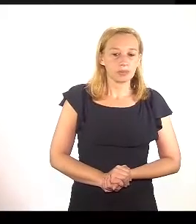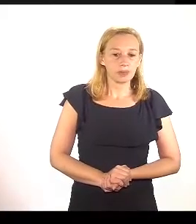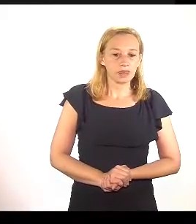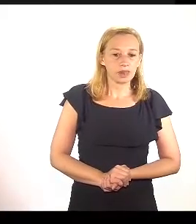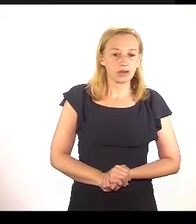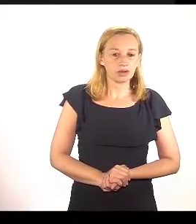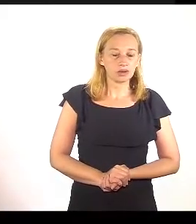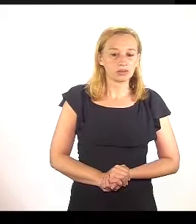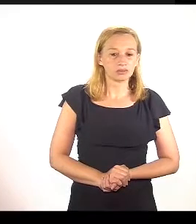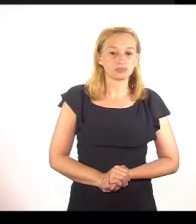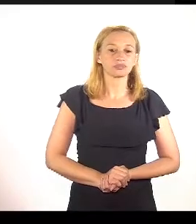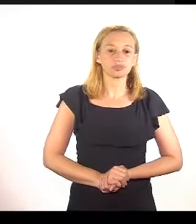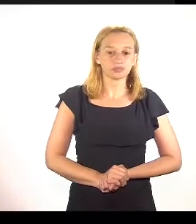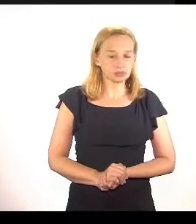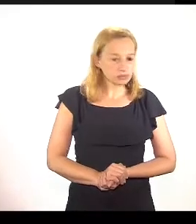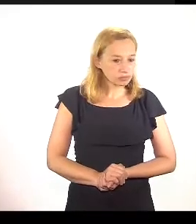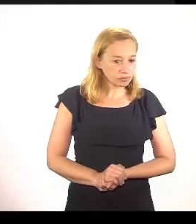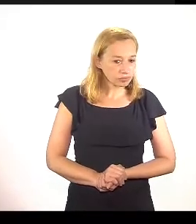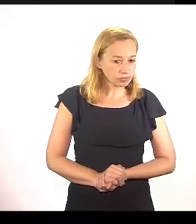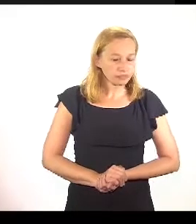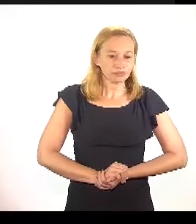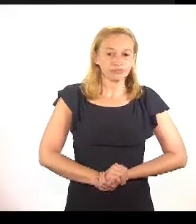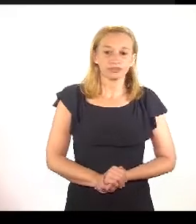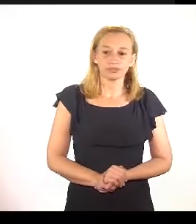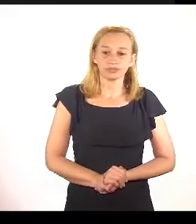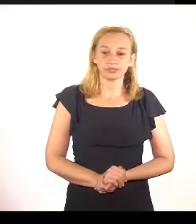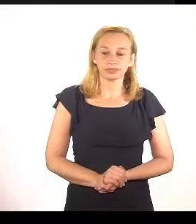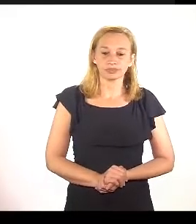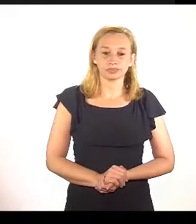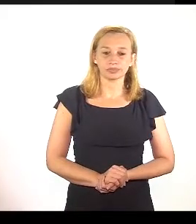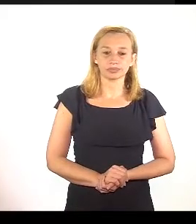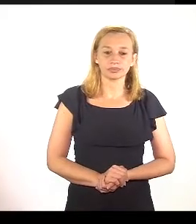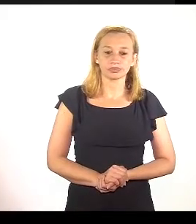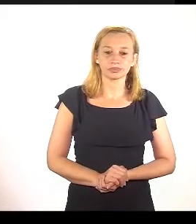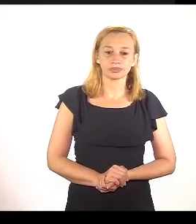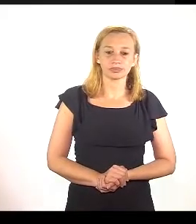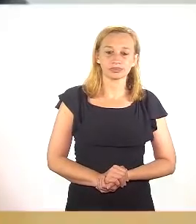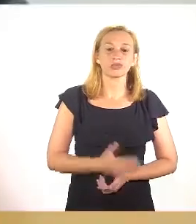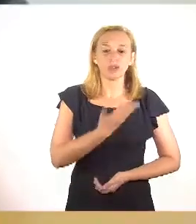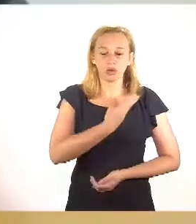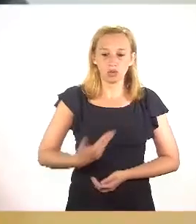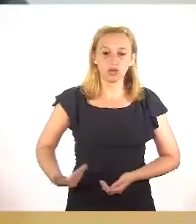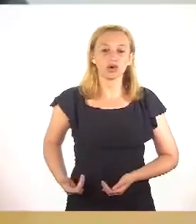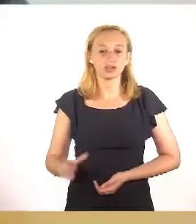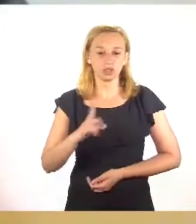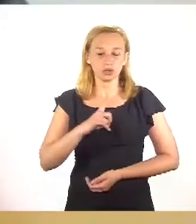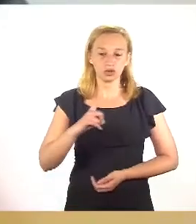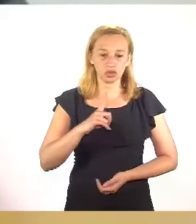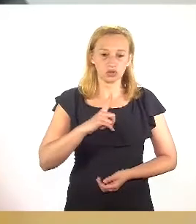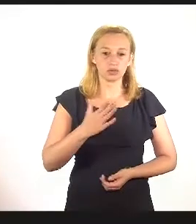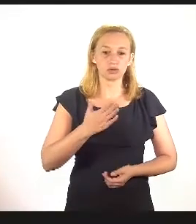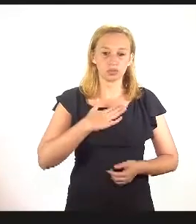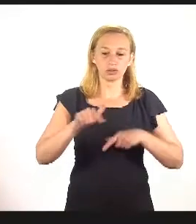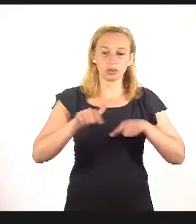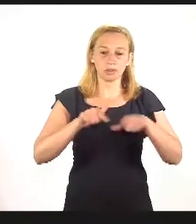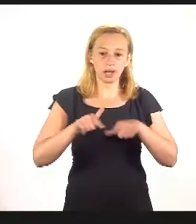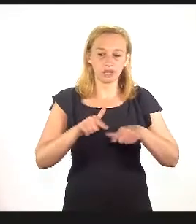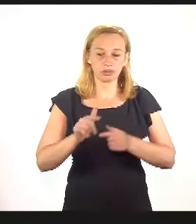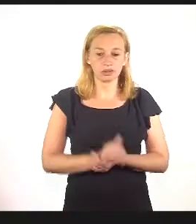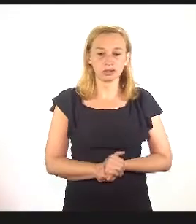com justiça social que a gente tanto precisa. Esse é o meu grande objetivo na minha contribuição como o